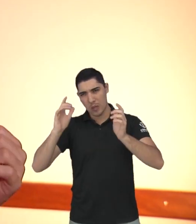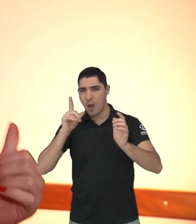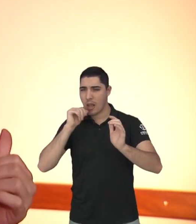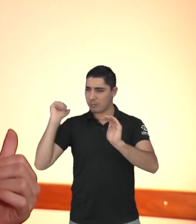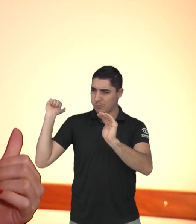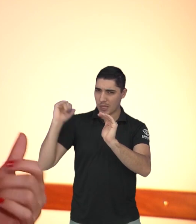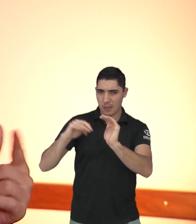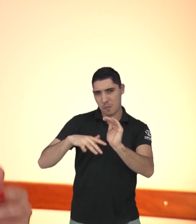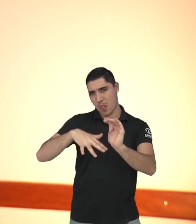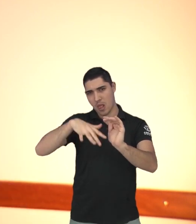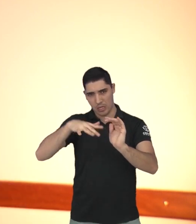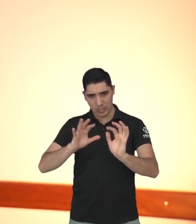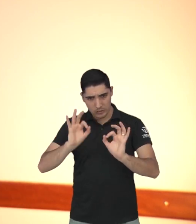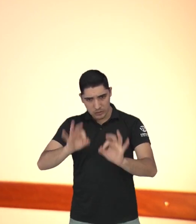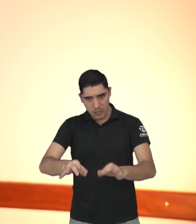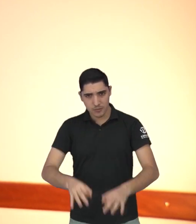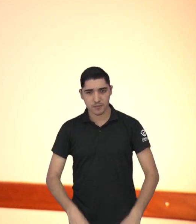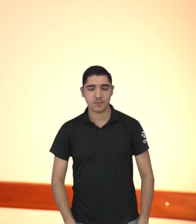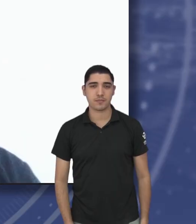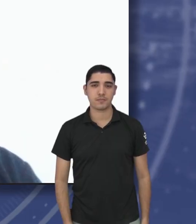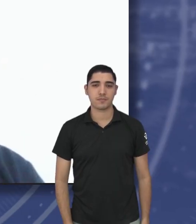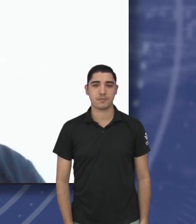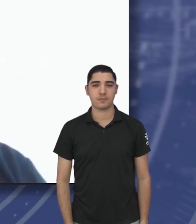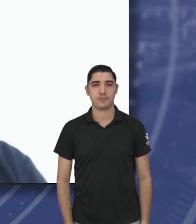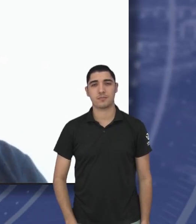nessas últimas chuvas que deram aqui na cidade?